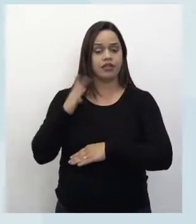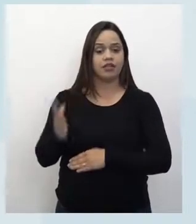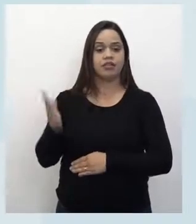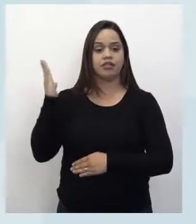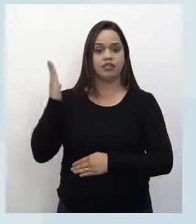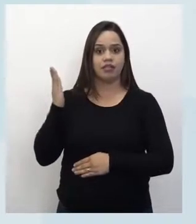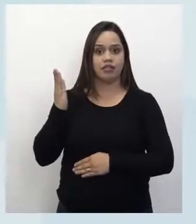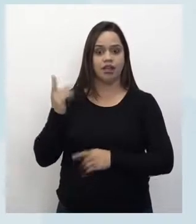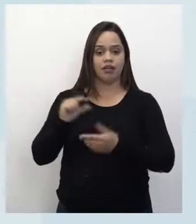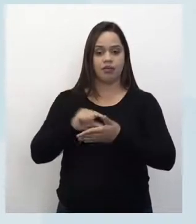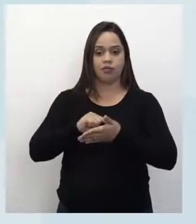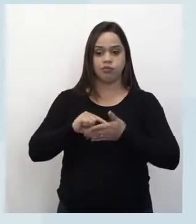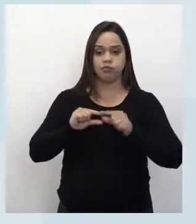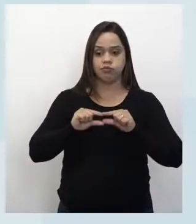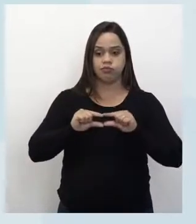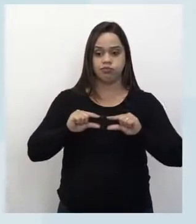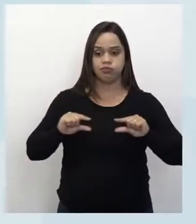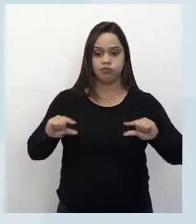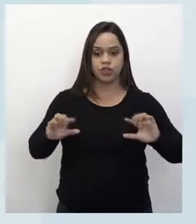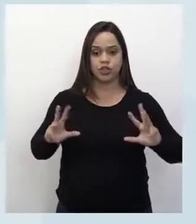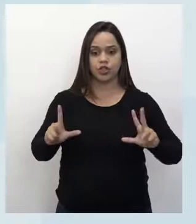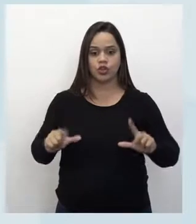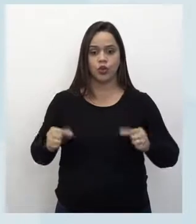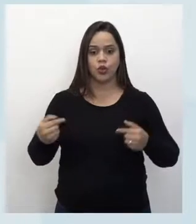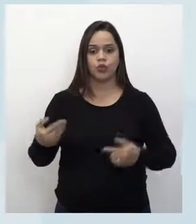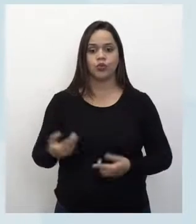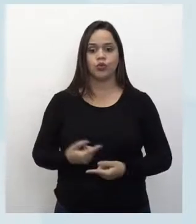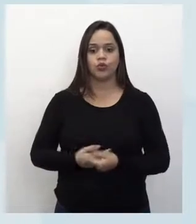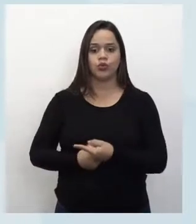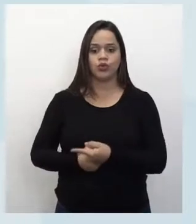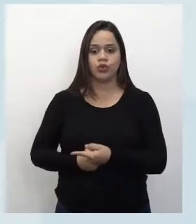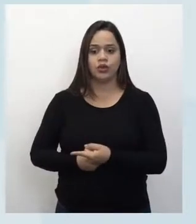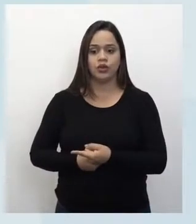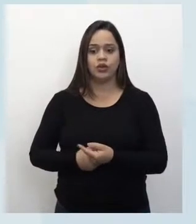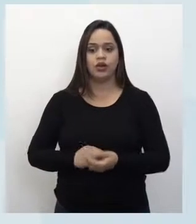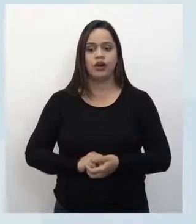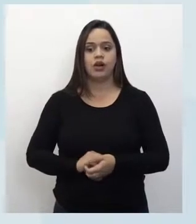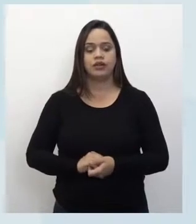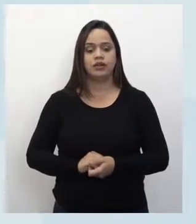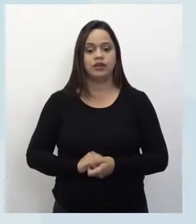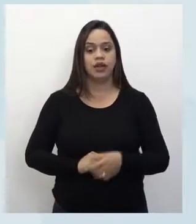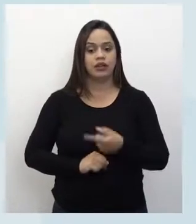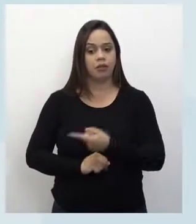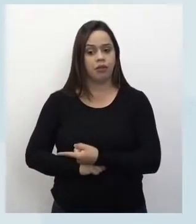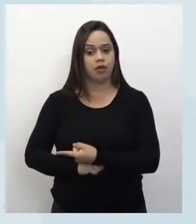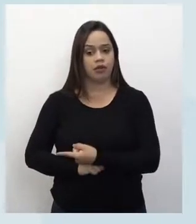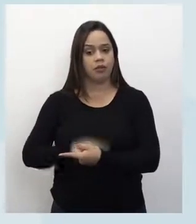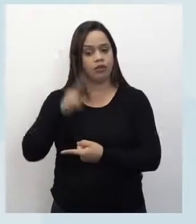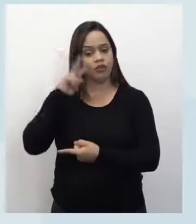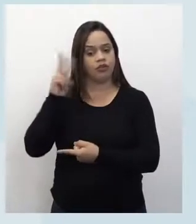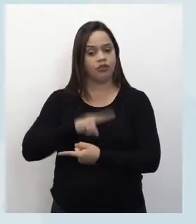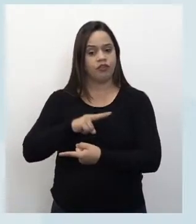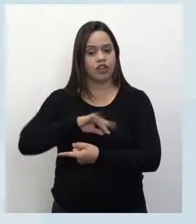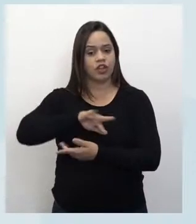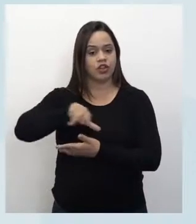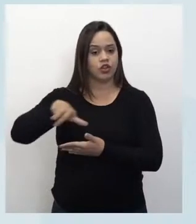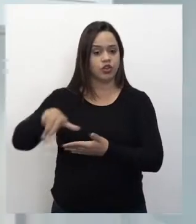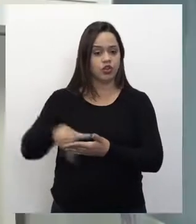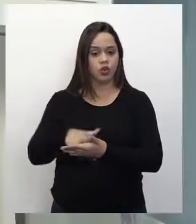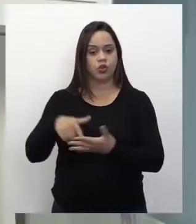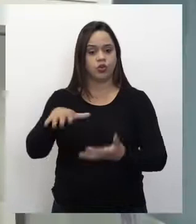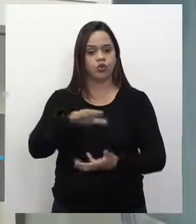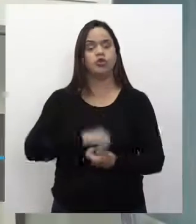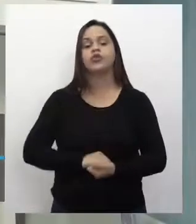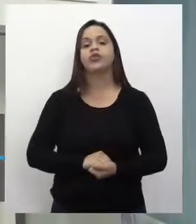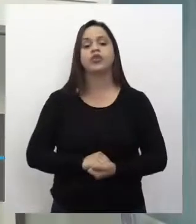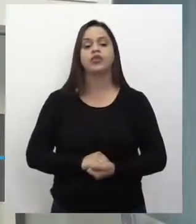Beakman, Alfio é Teimoso, A Família Dinossauro, Lazy Town e o Topo Gigio na Itália. Depois vocês me contam se